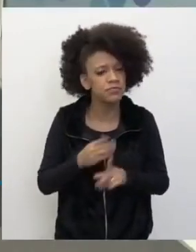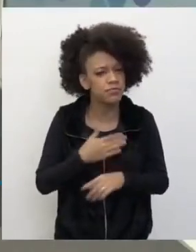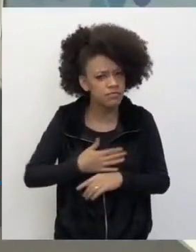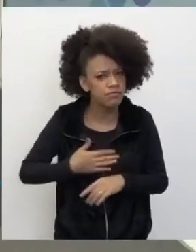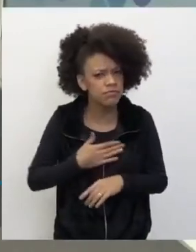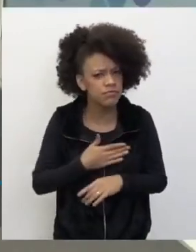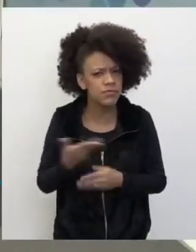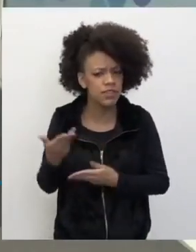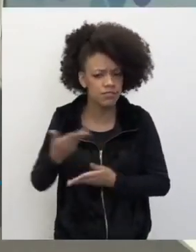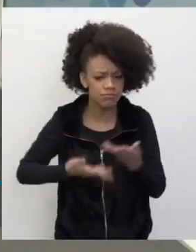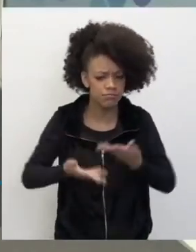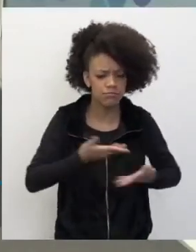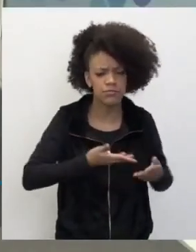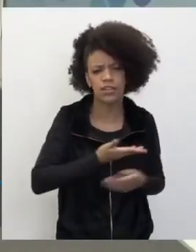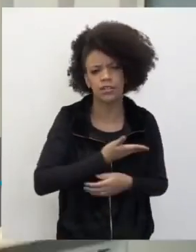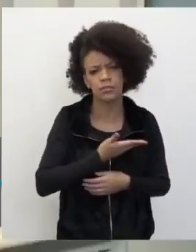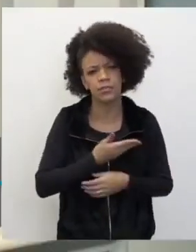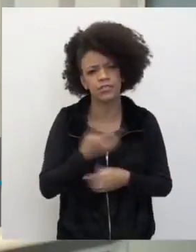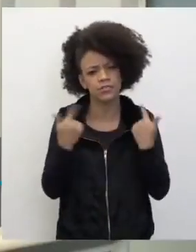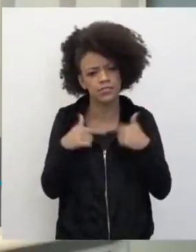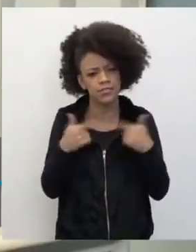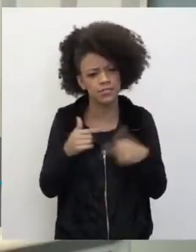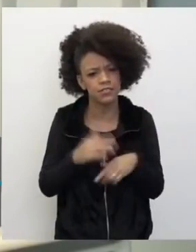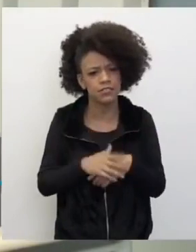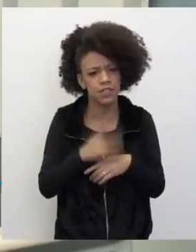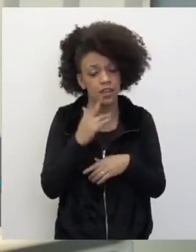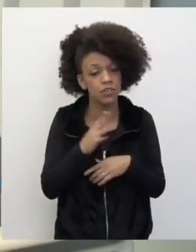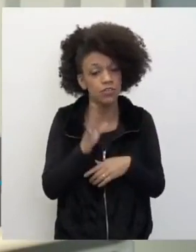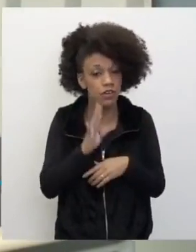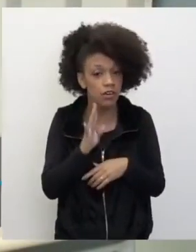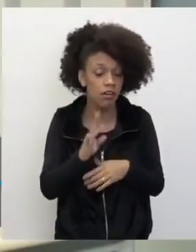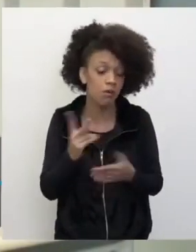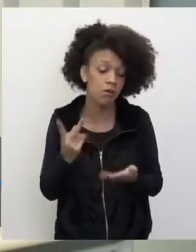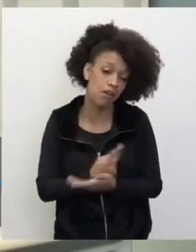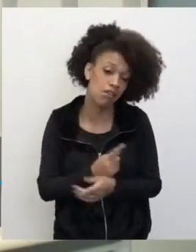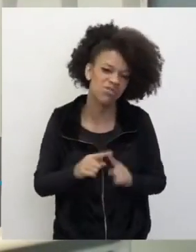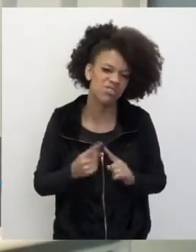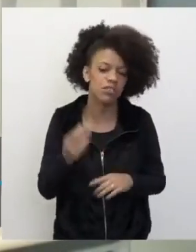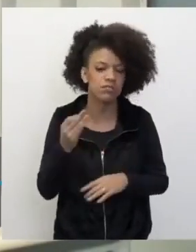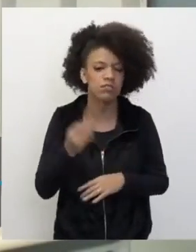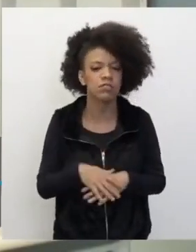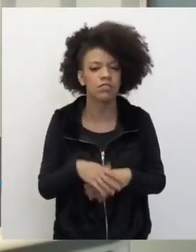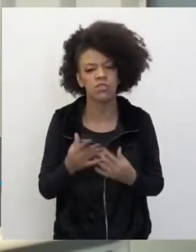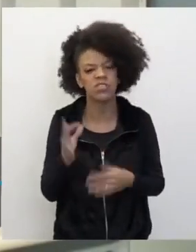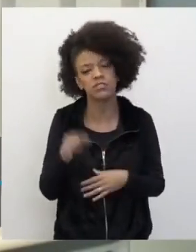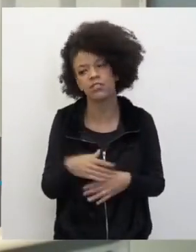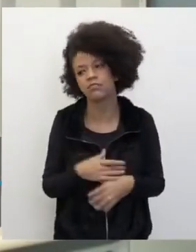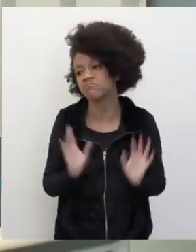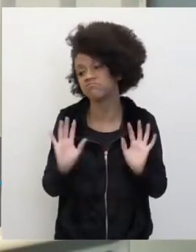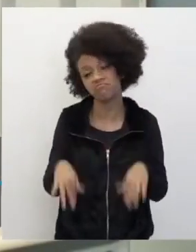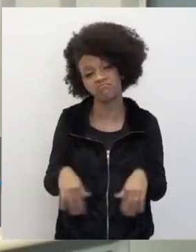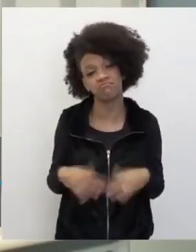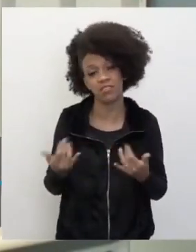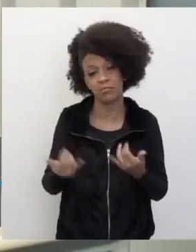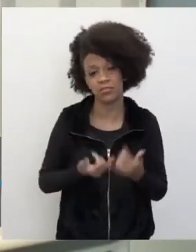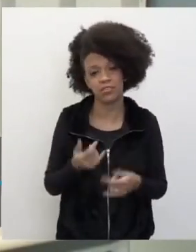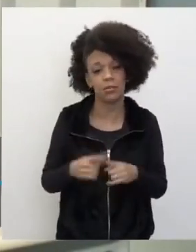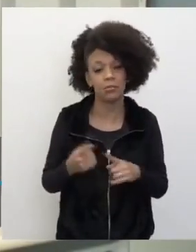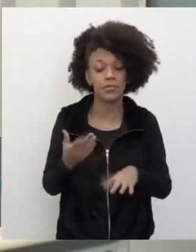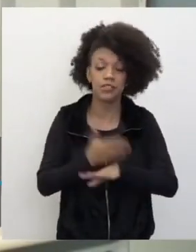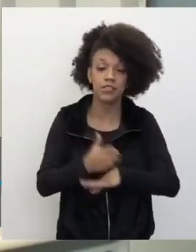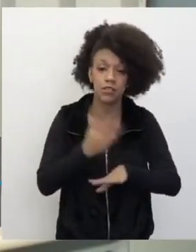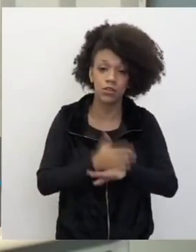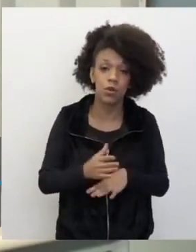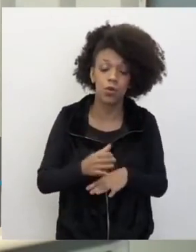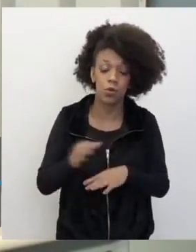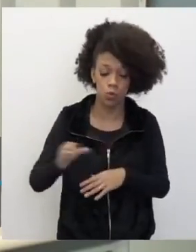entre amigos, você dá risada. Eu acho que é mais legal errado que acertar. E quando acerta, acabou. É isso. E aí você vai acostumando com ritmo,